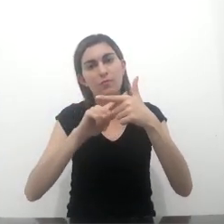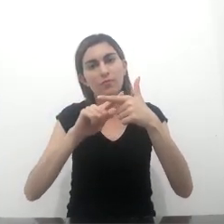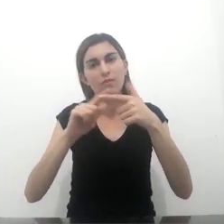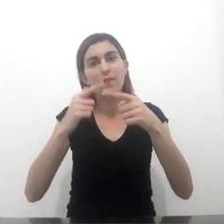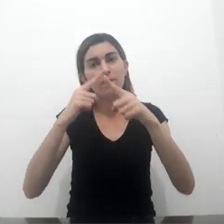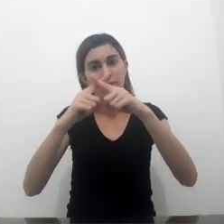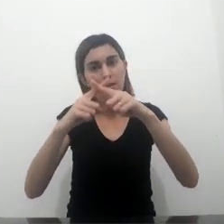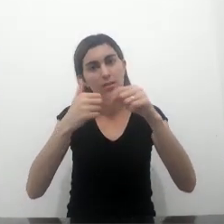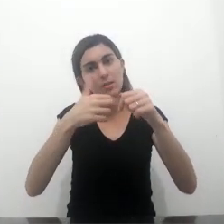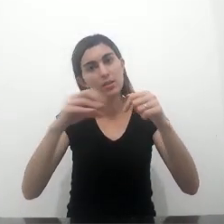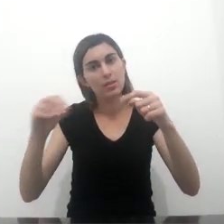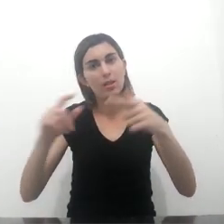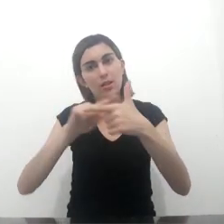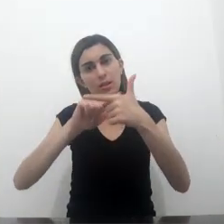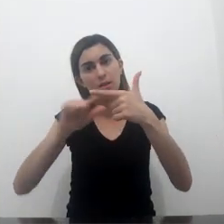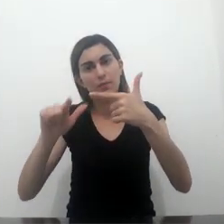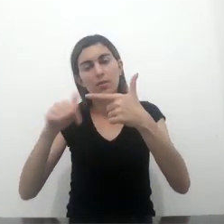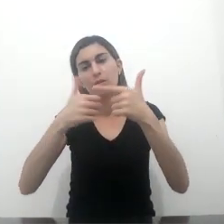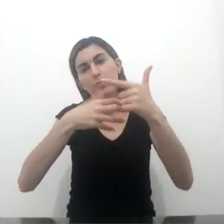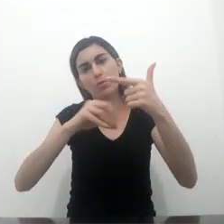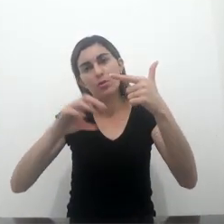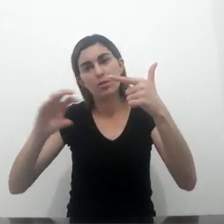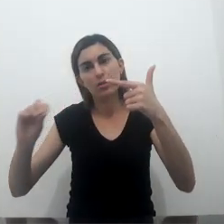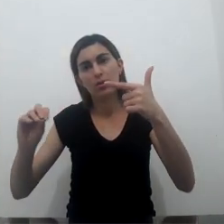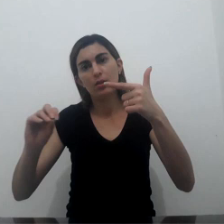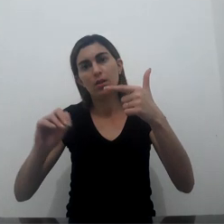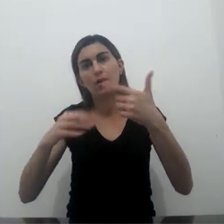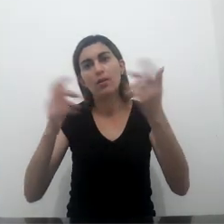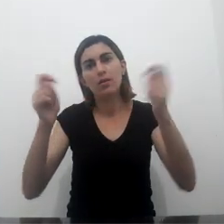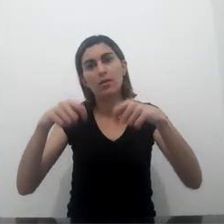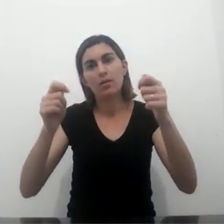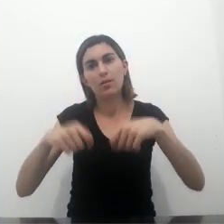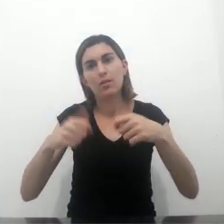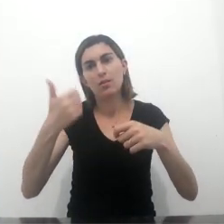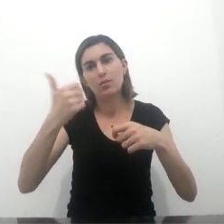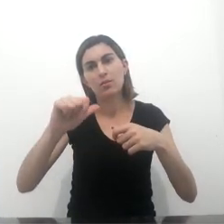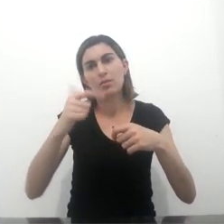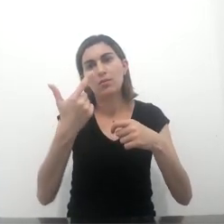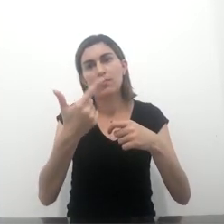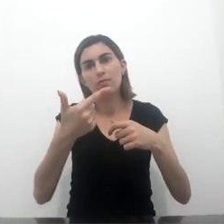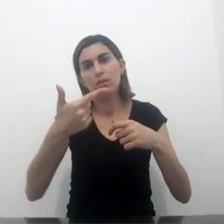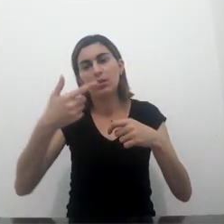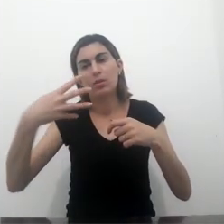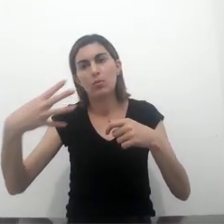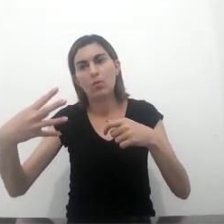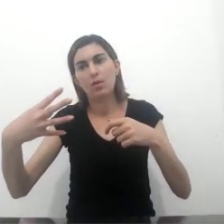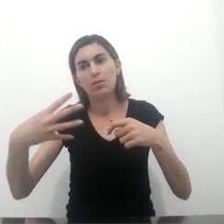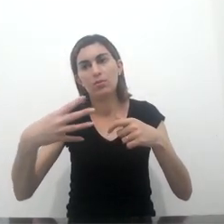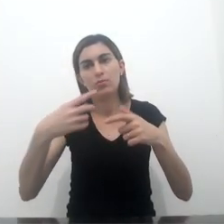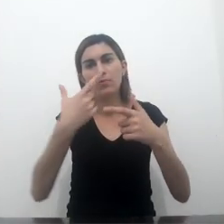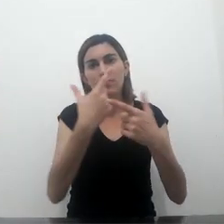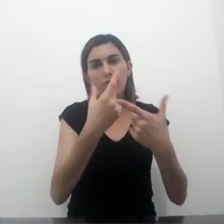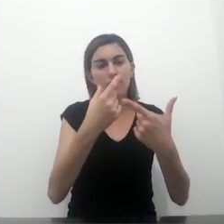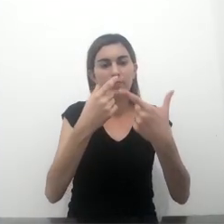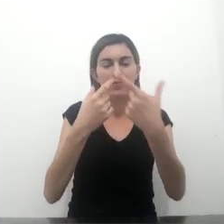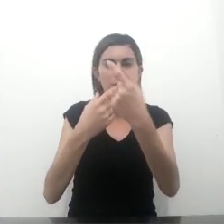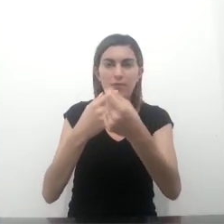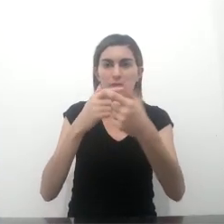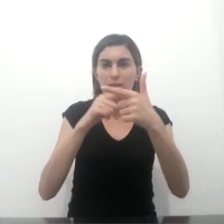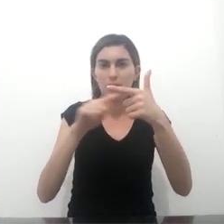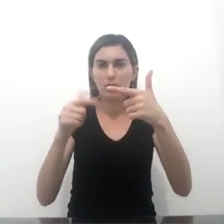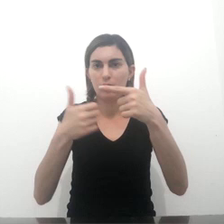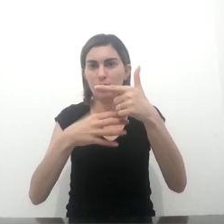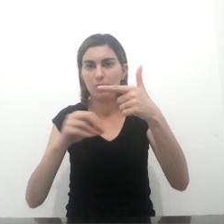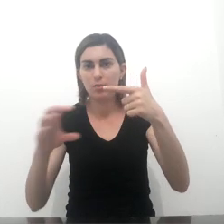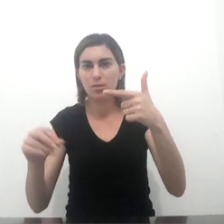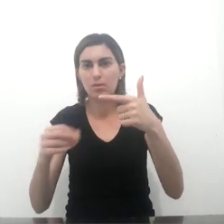12.400 vezes 100, dividindo por 100, vai dar 124. Então, 20 sobre 100